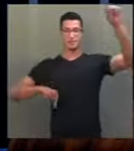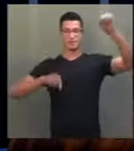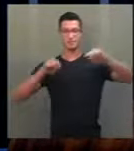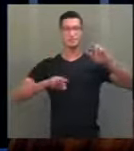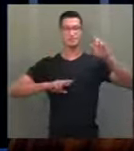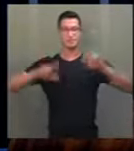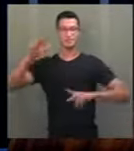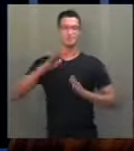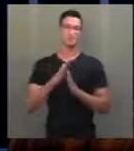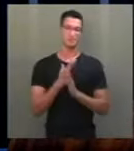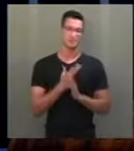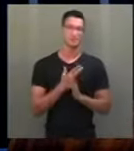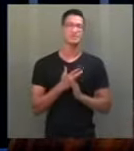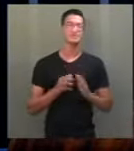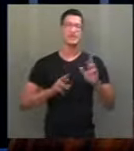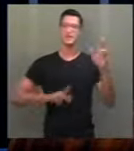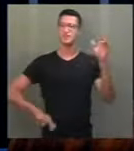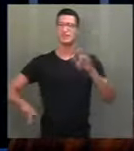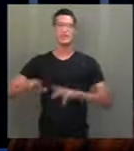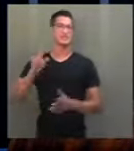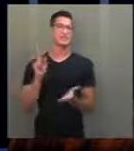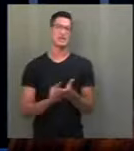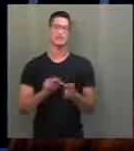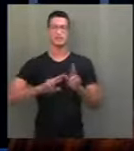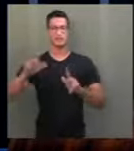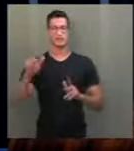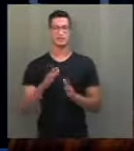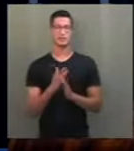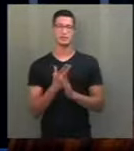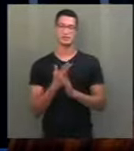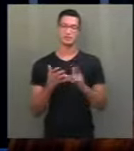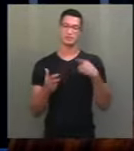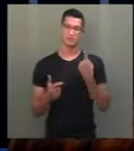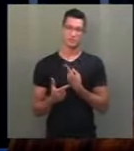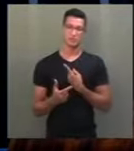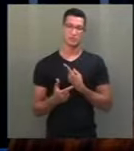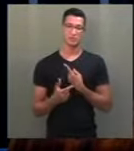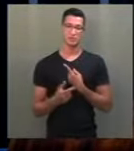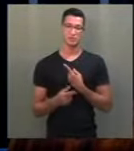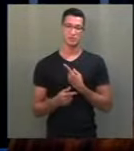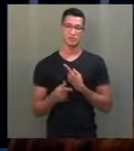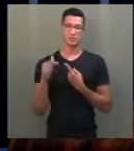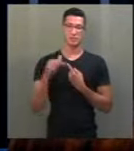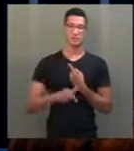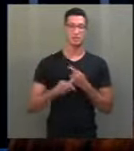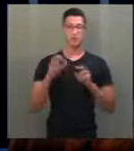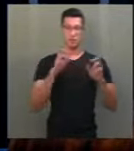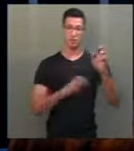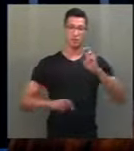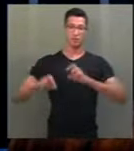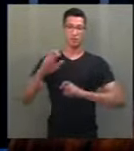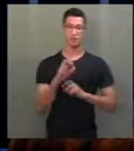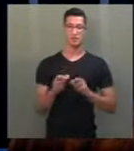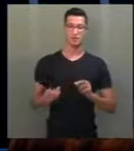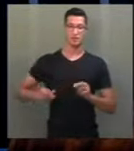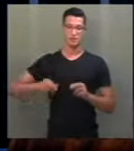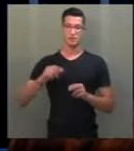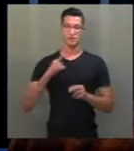muito difícil, são realidades absolutamente distintas. Então nós, ao verificarmos as